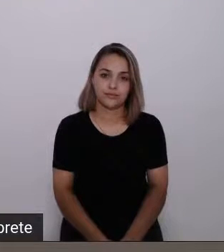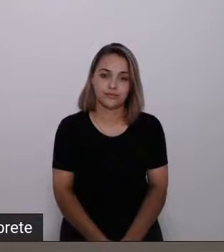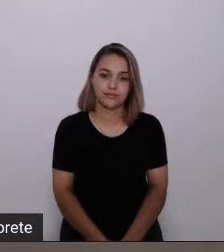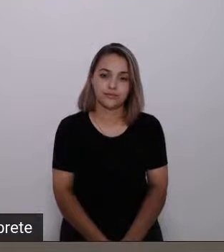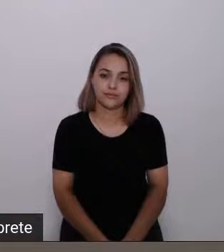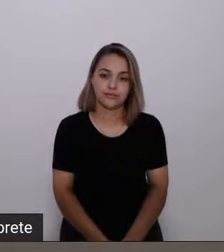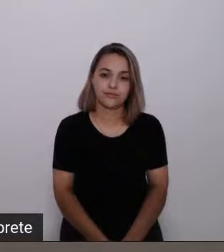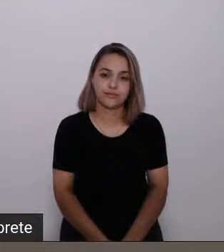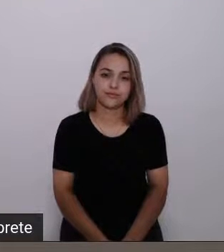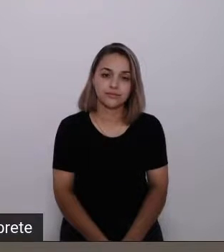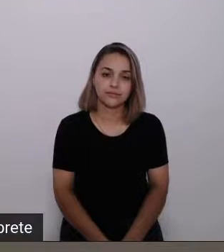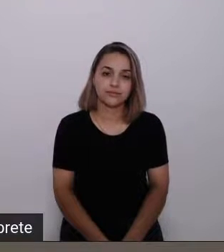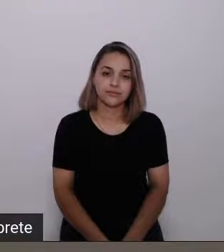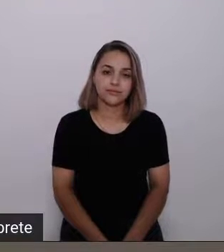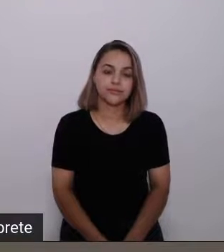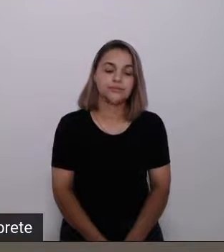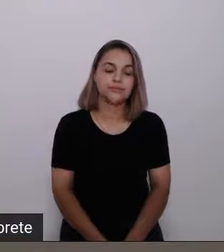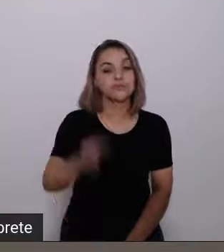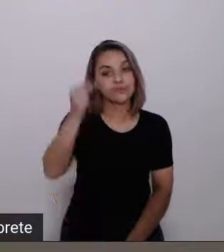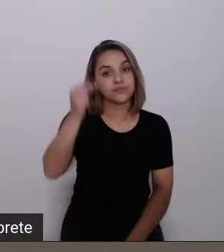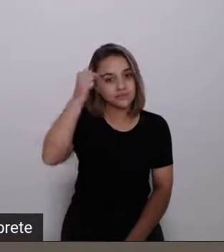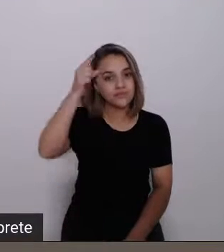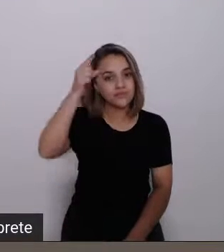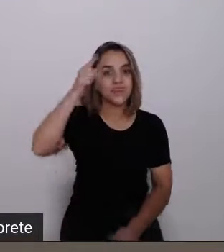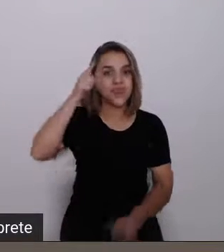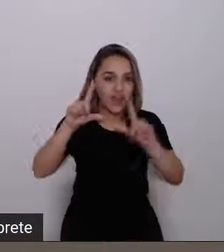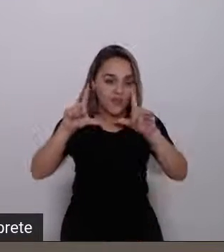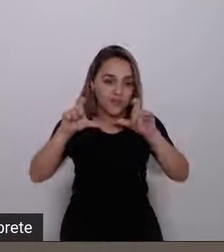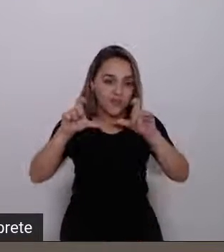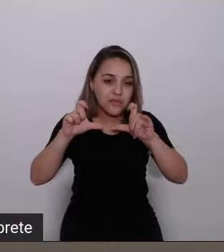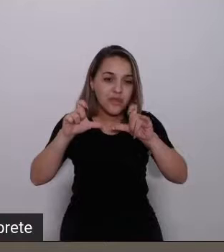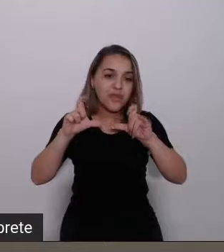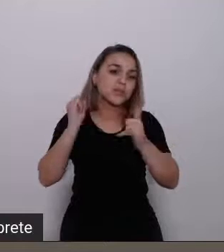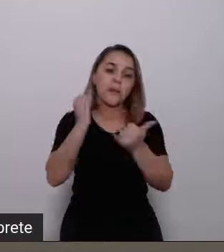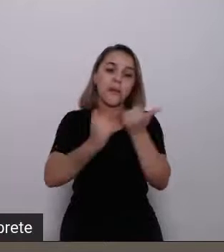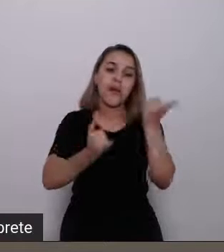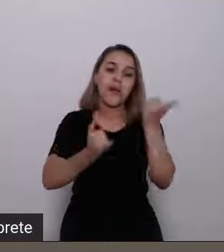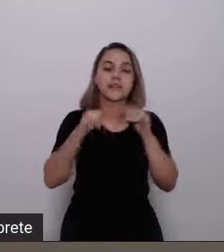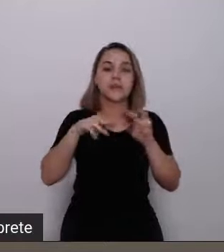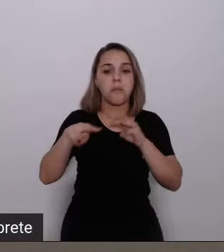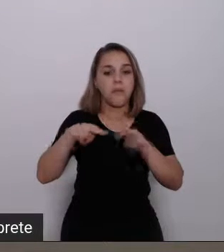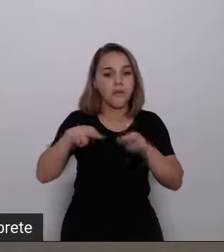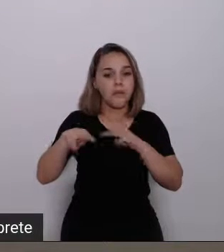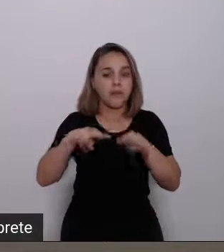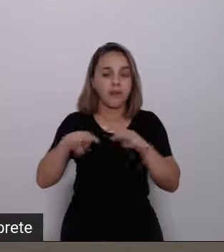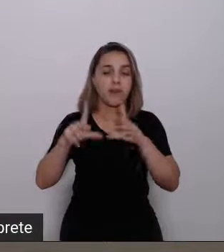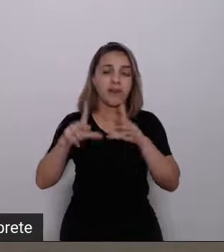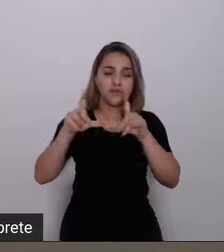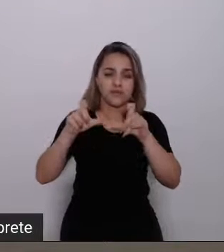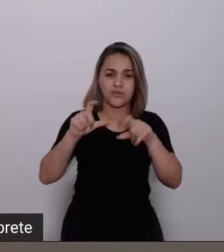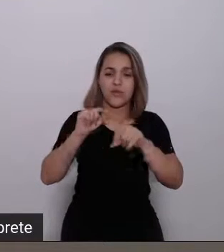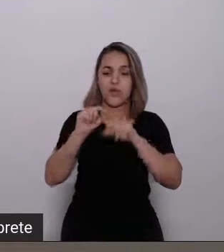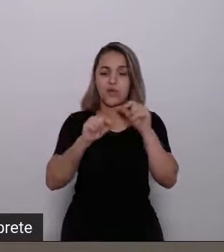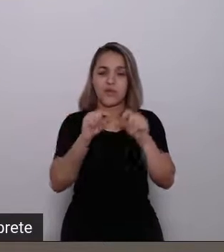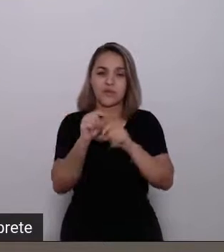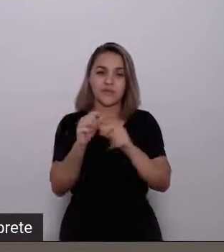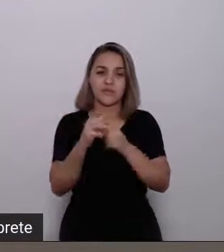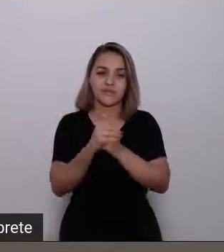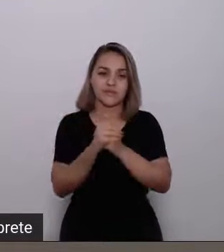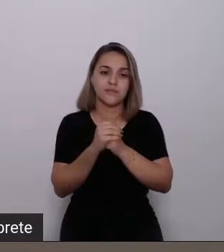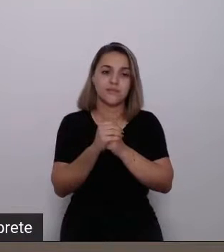Essa ideia de que a fotografia, parece que os movimentos fotográficos em geral tendem a fazer uma espécie de tabula rasa do que